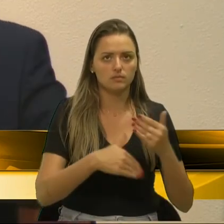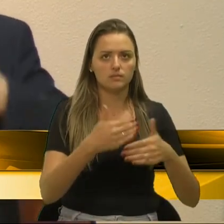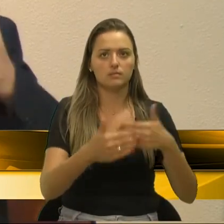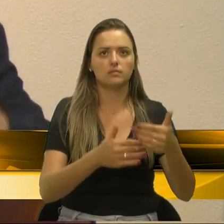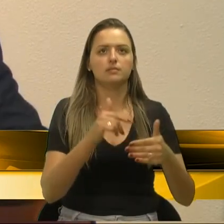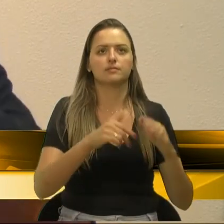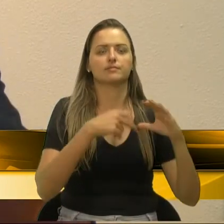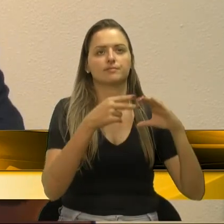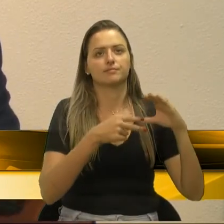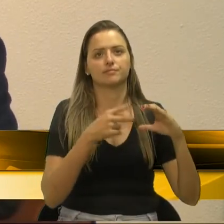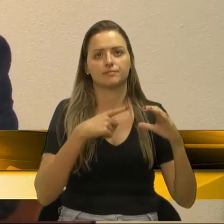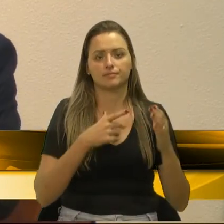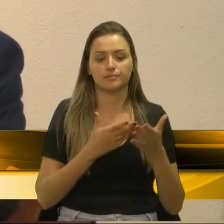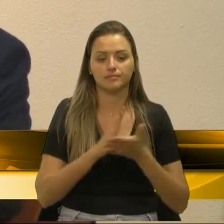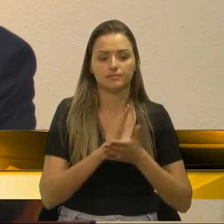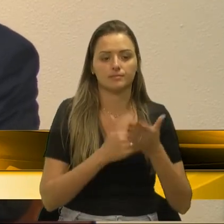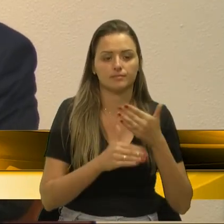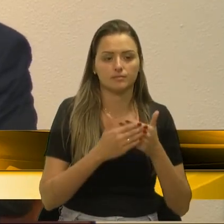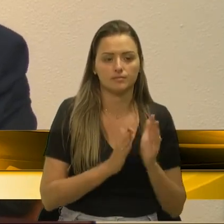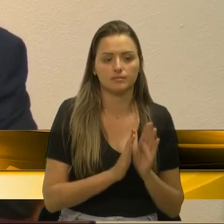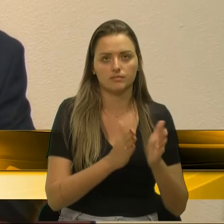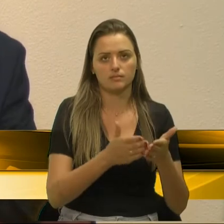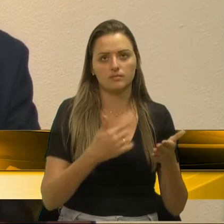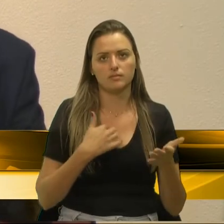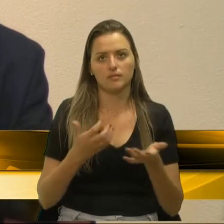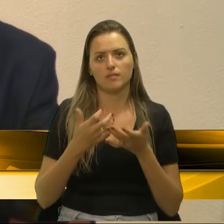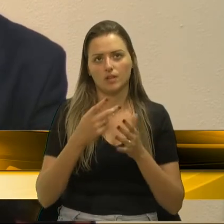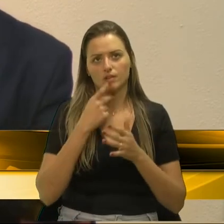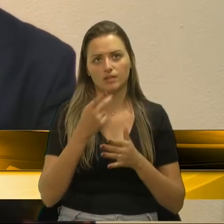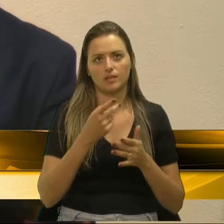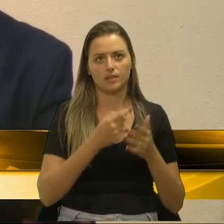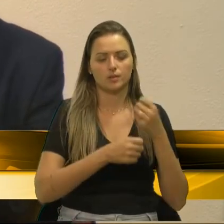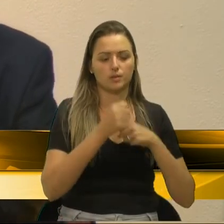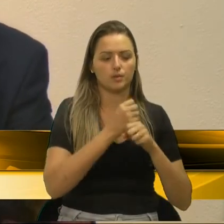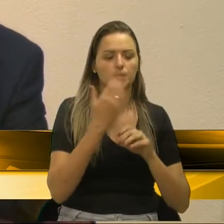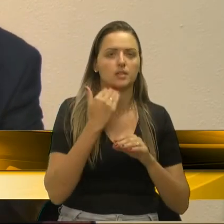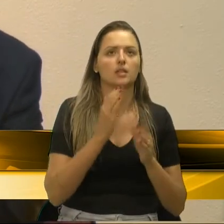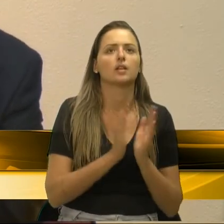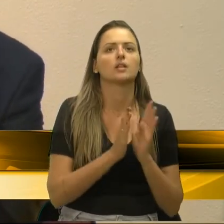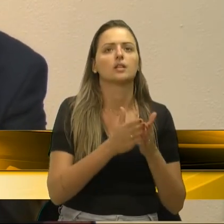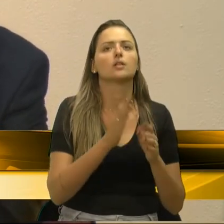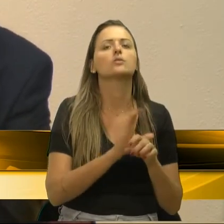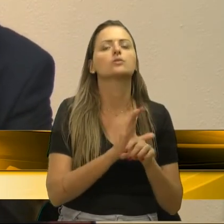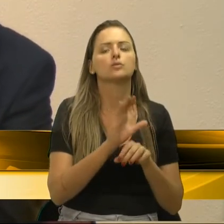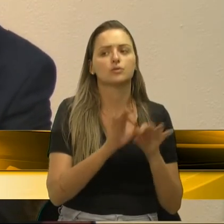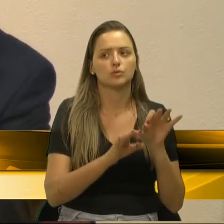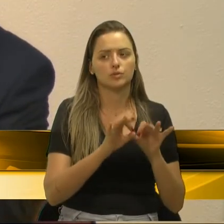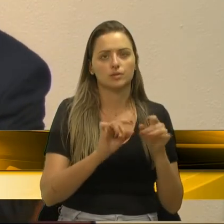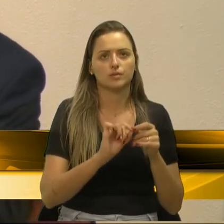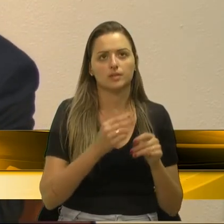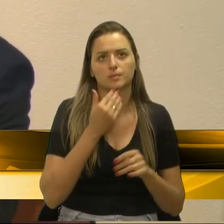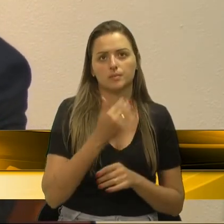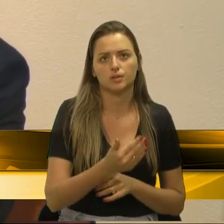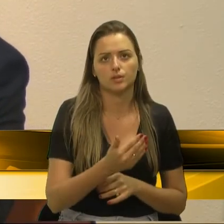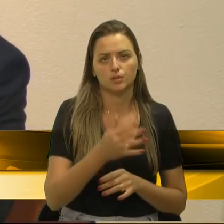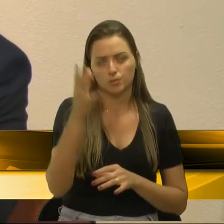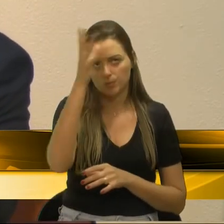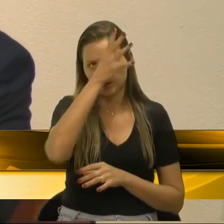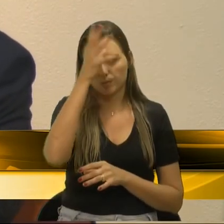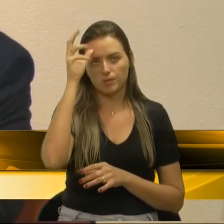na casa, vai passar por todas as comissões, mas quero dizer que o ano passado a Comissão de Constituição e Justiça fez um pedido para que o